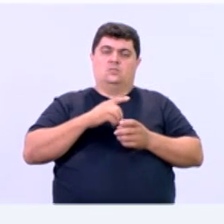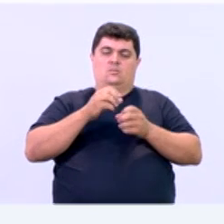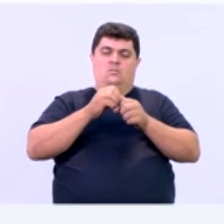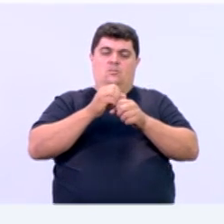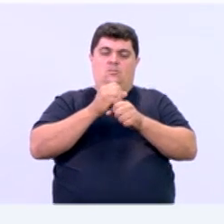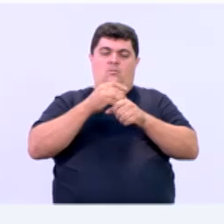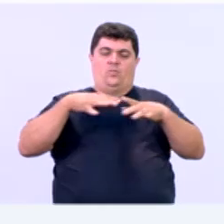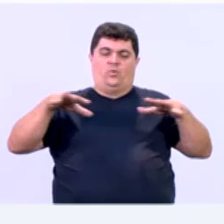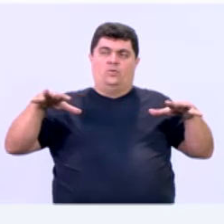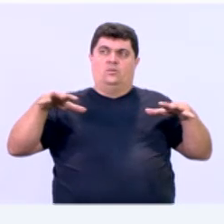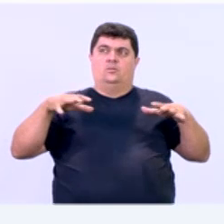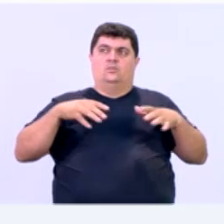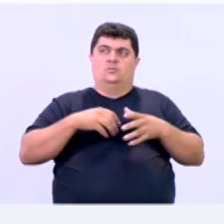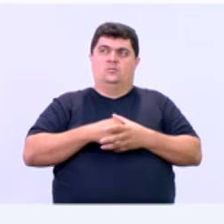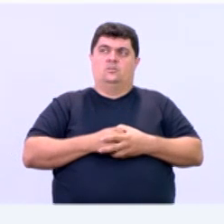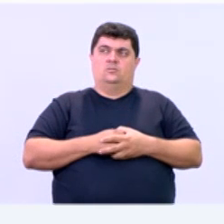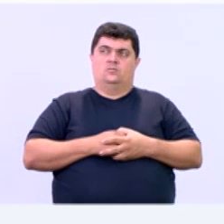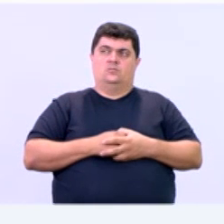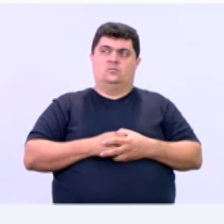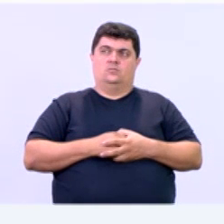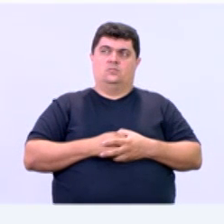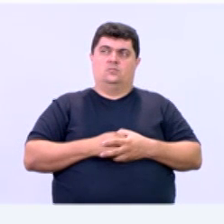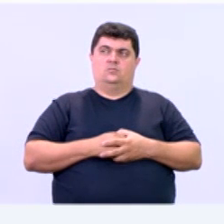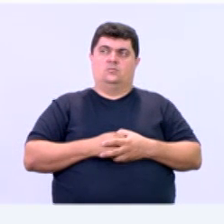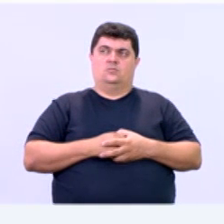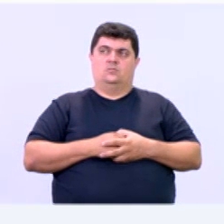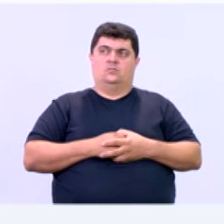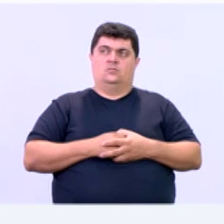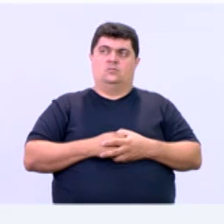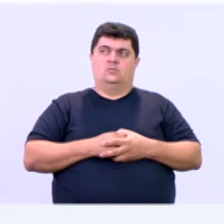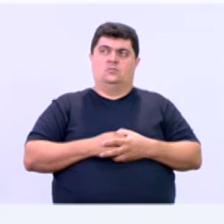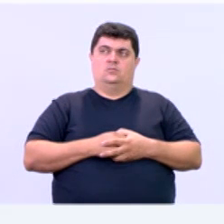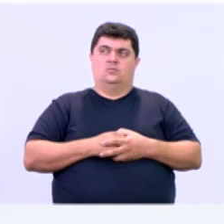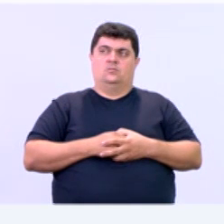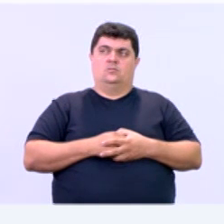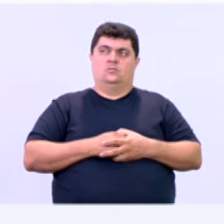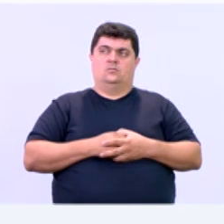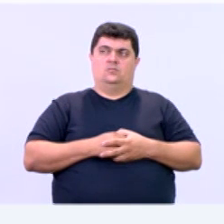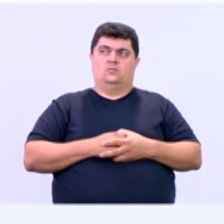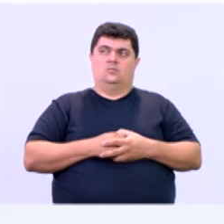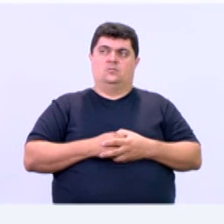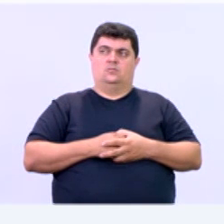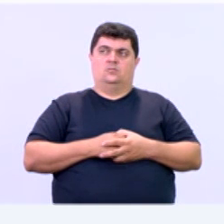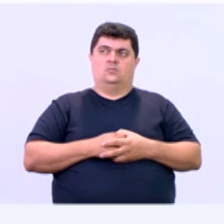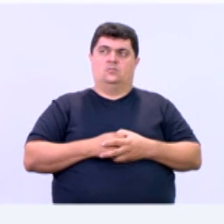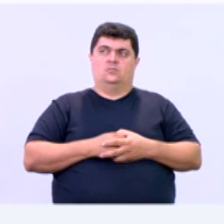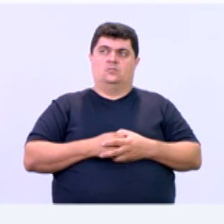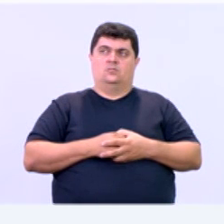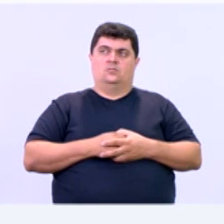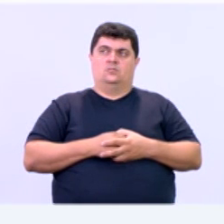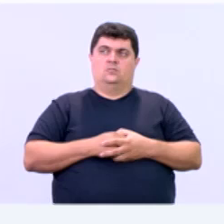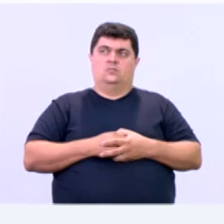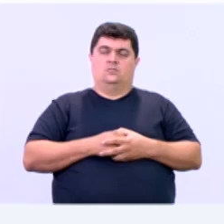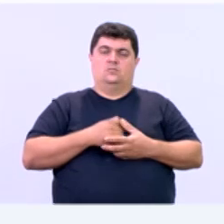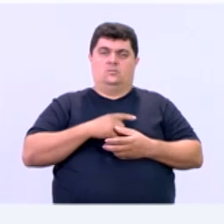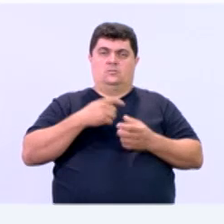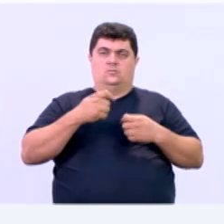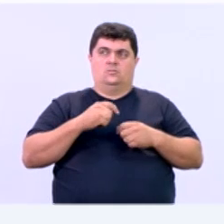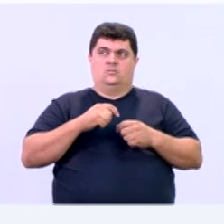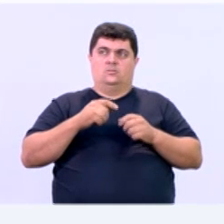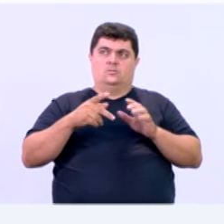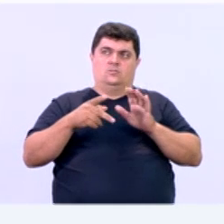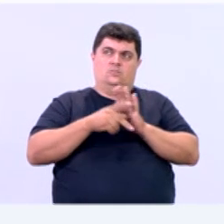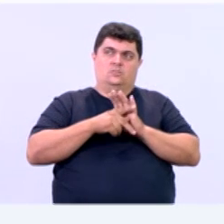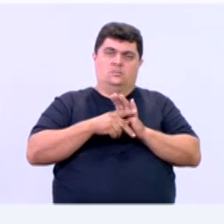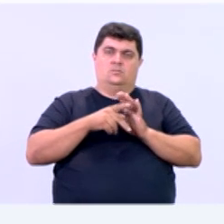sala. Você clica com o botão direito e manda extrair aqui. Você tem que ter um arquivo apropriado,